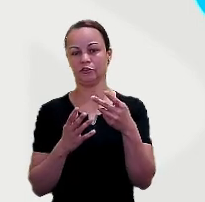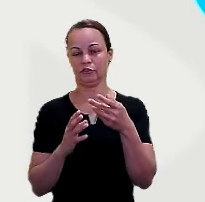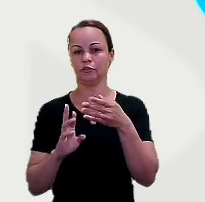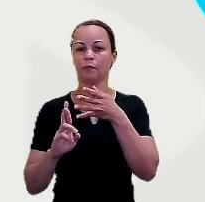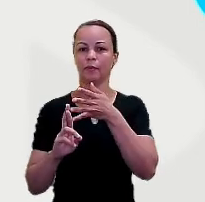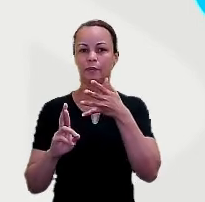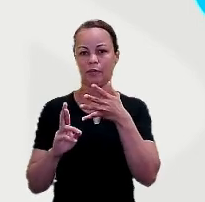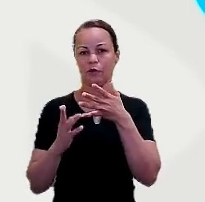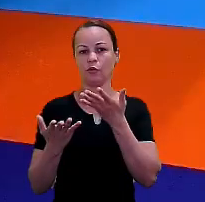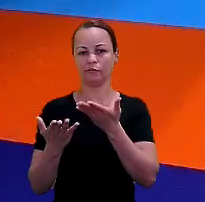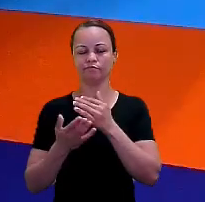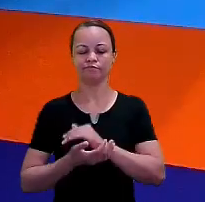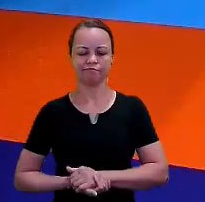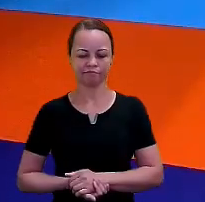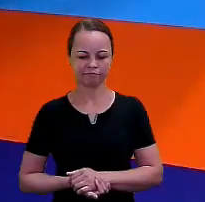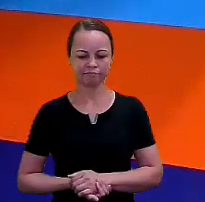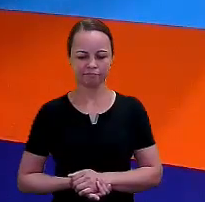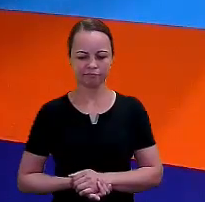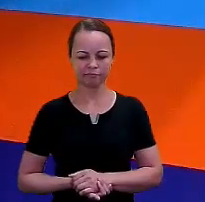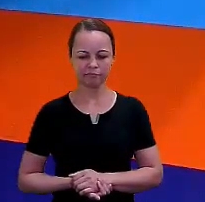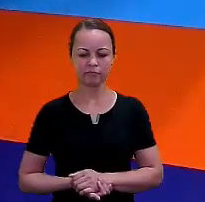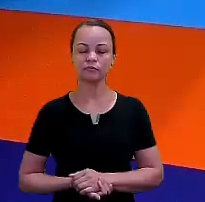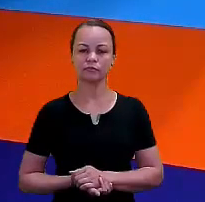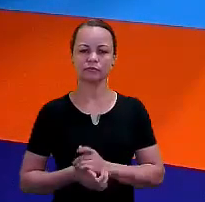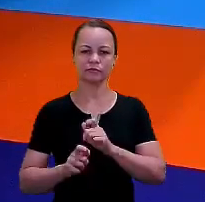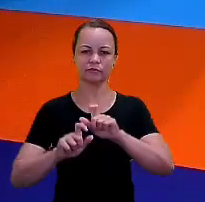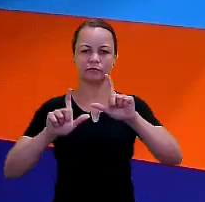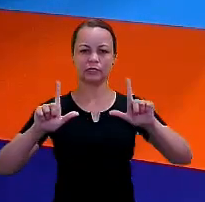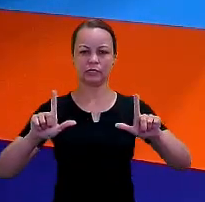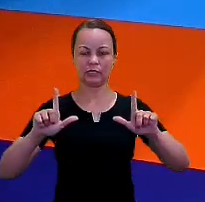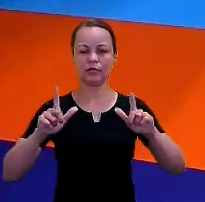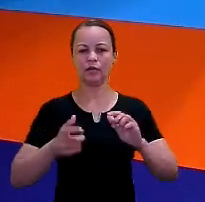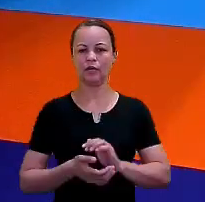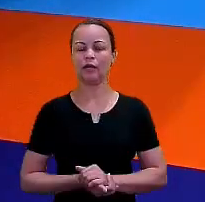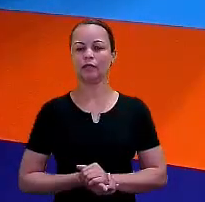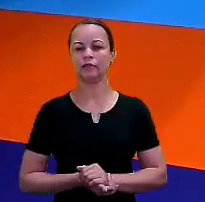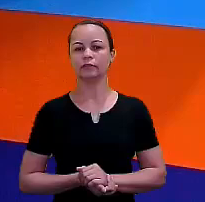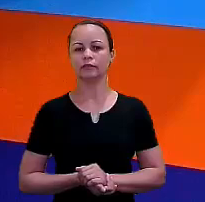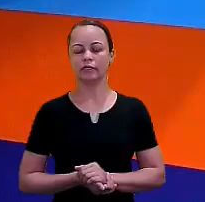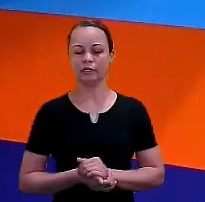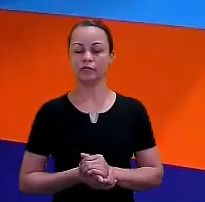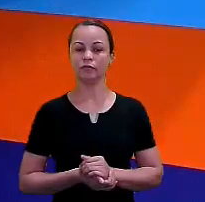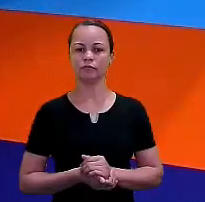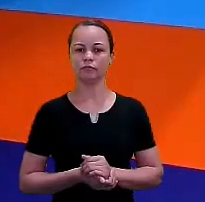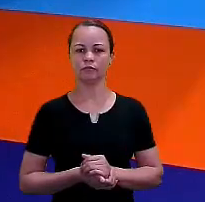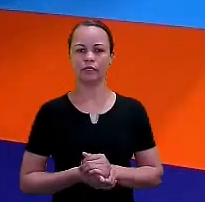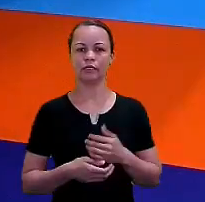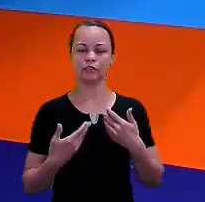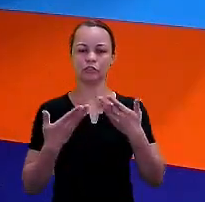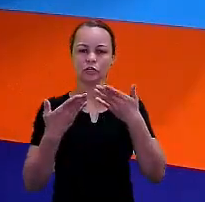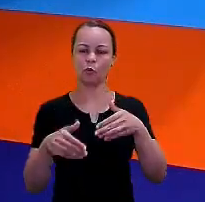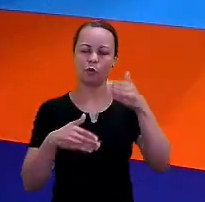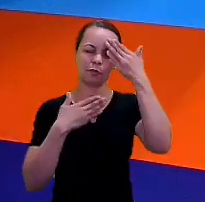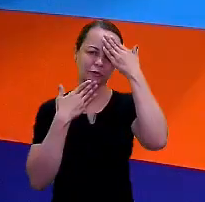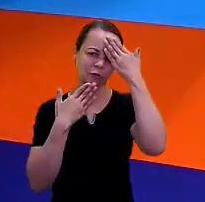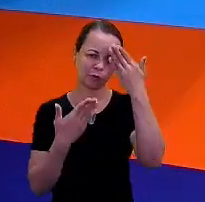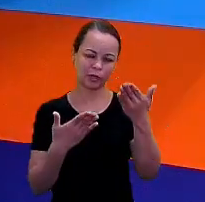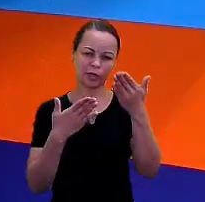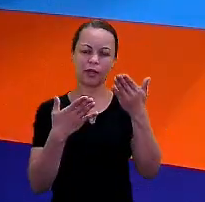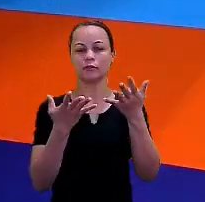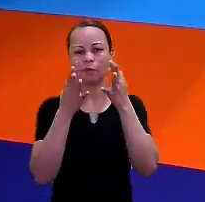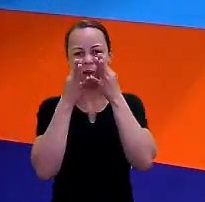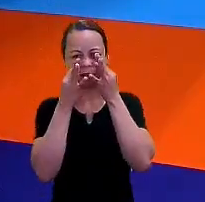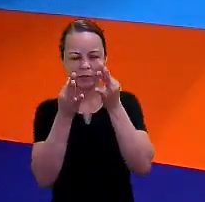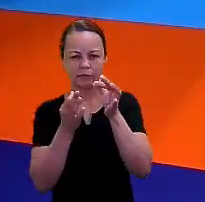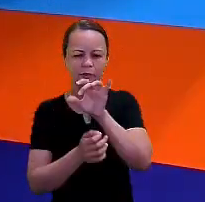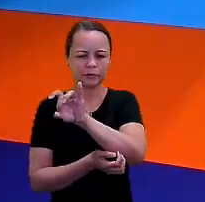isso. Volta aqui comigo, por favor, produção. E aí eu já gostaria de registrar aqui com letras garrafais. Meu muito obrigado pela atenção de